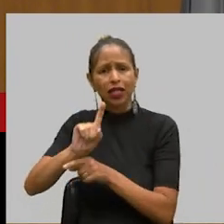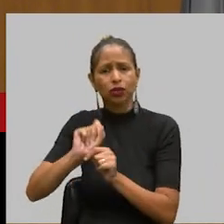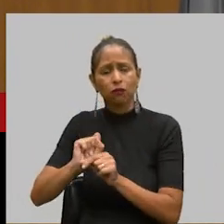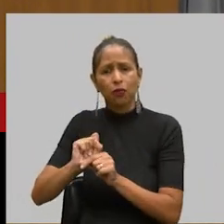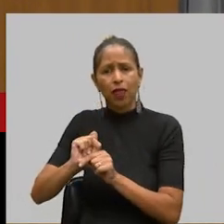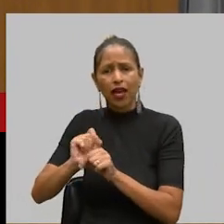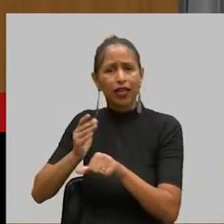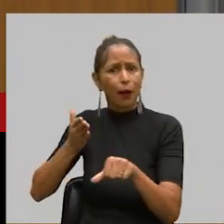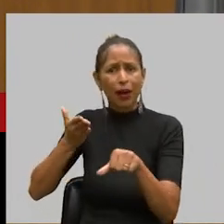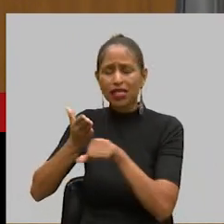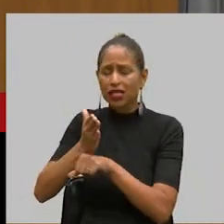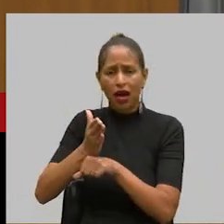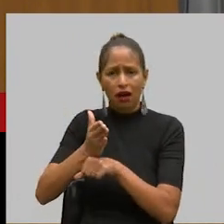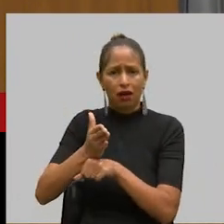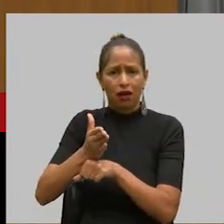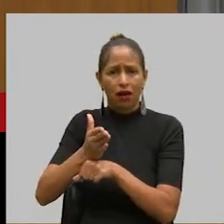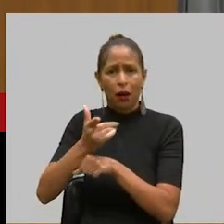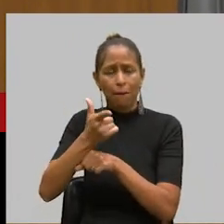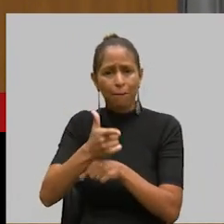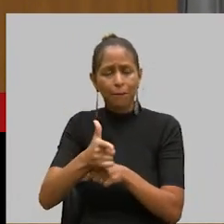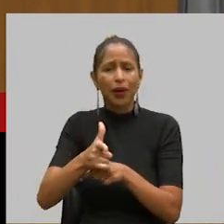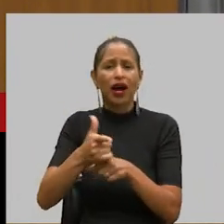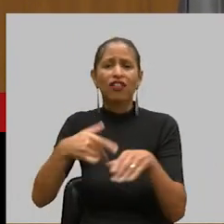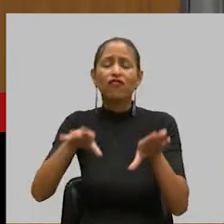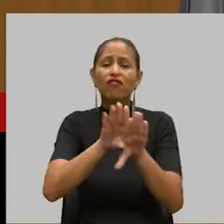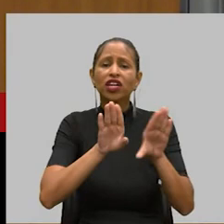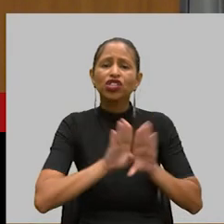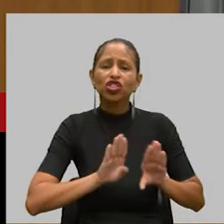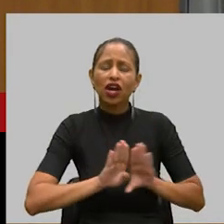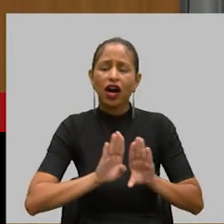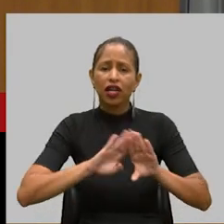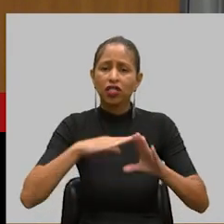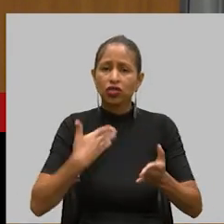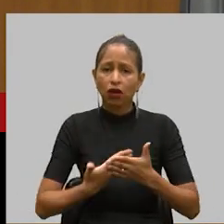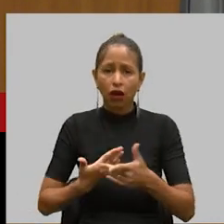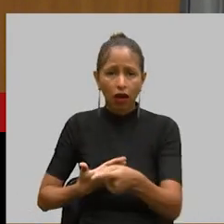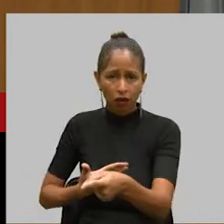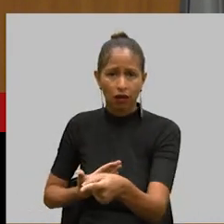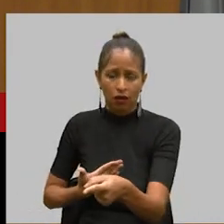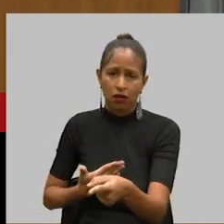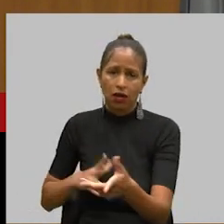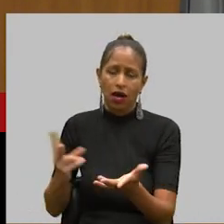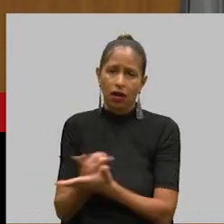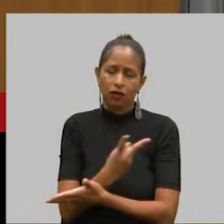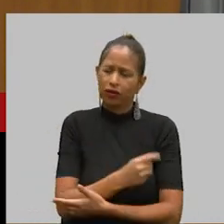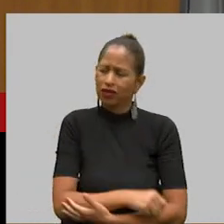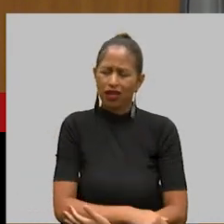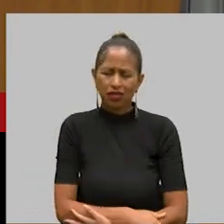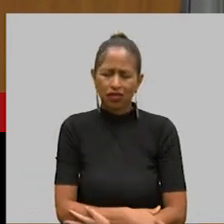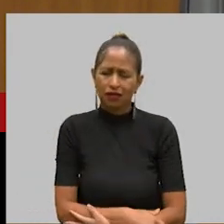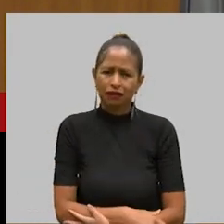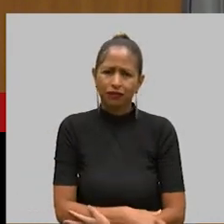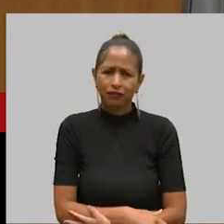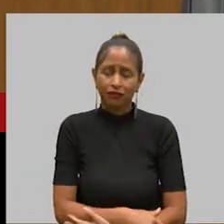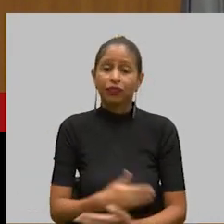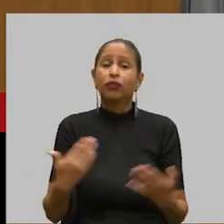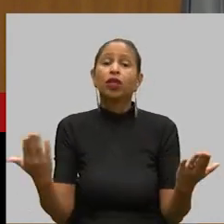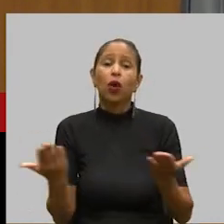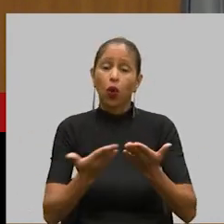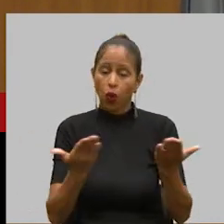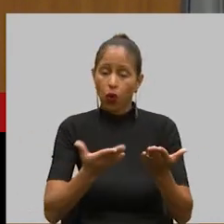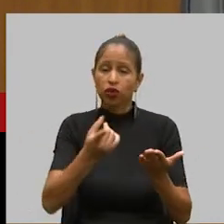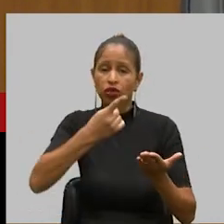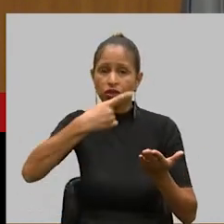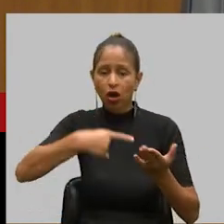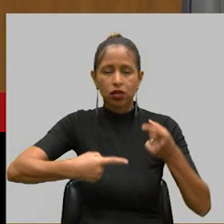pro município para o município fechar a escola é assim que acontece Então hoje nós